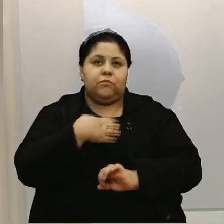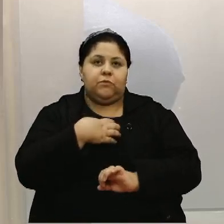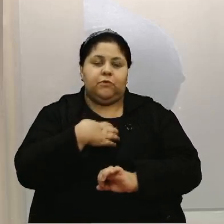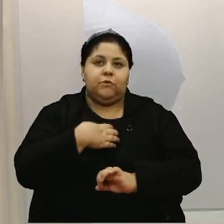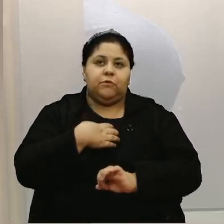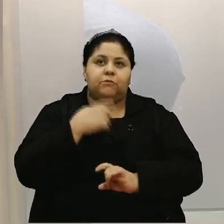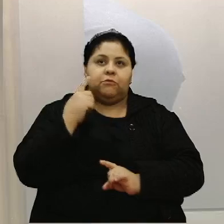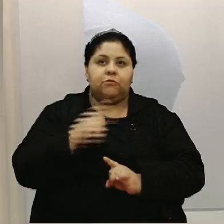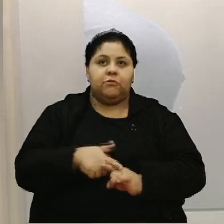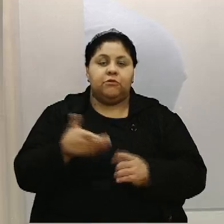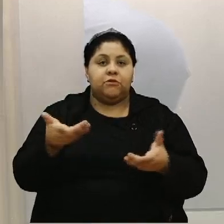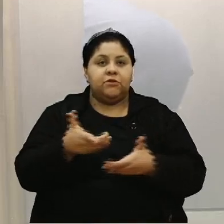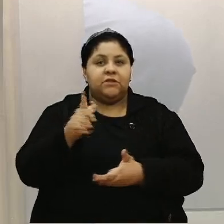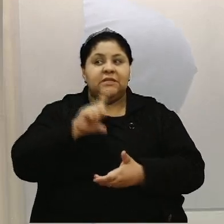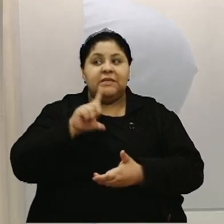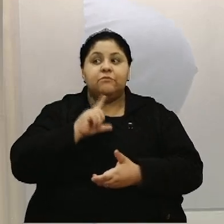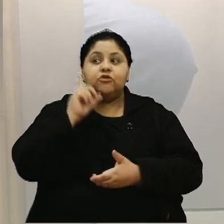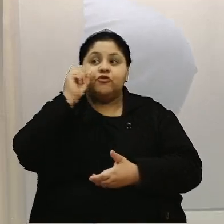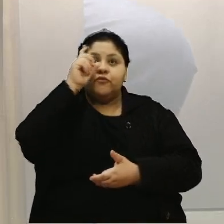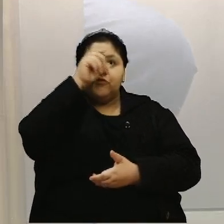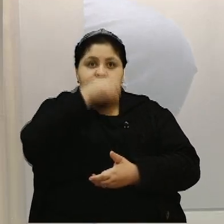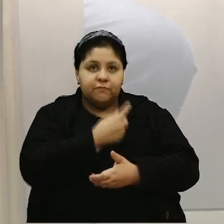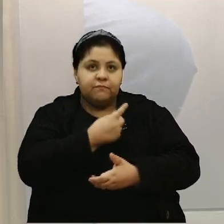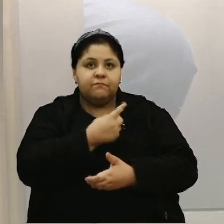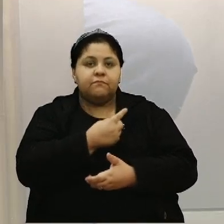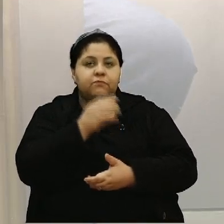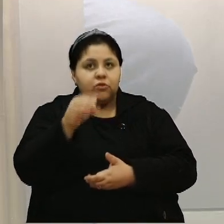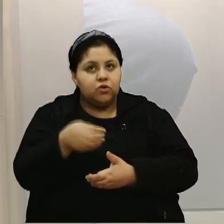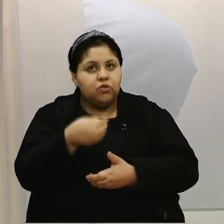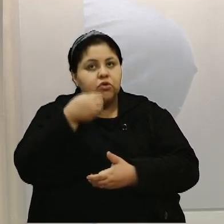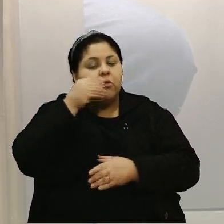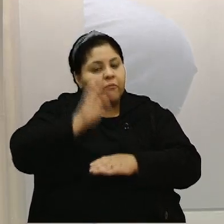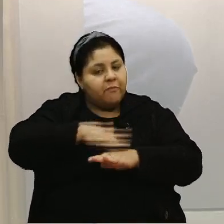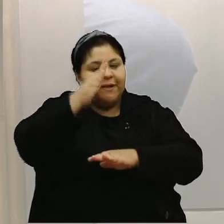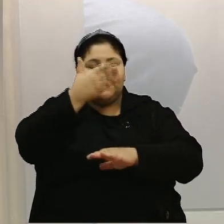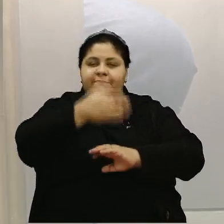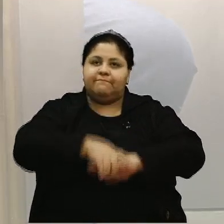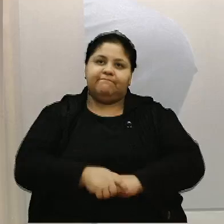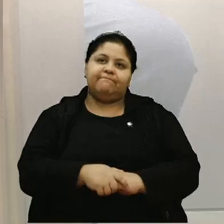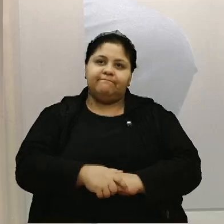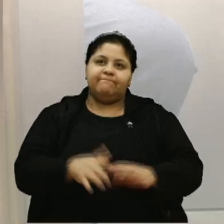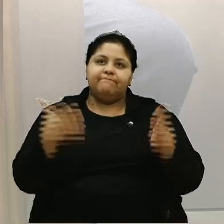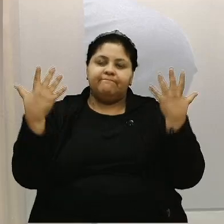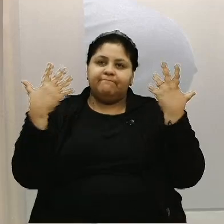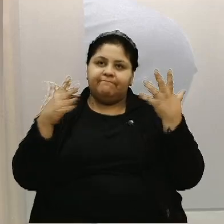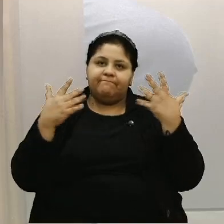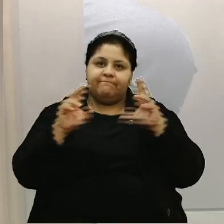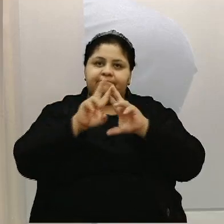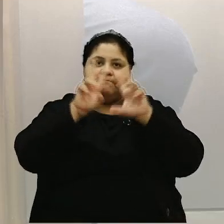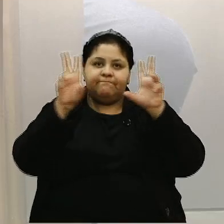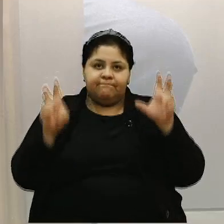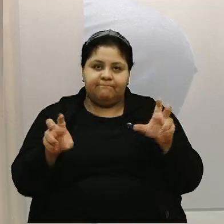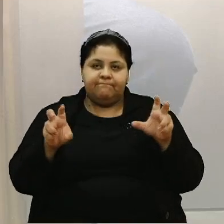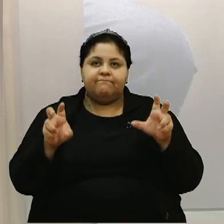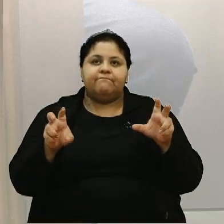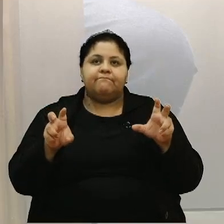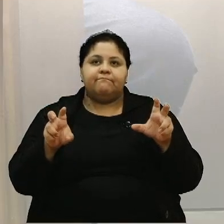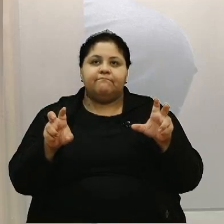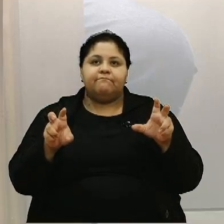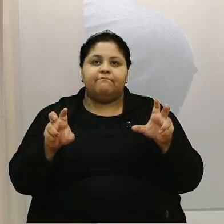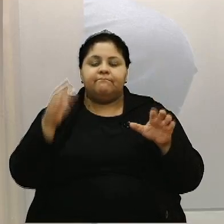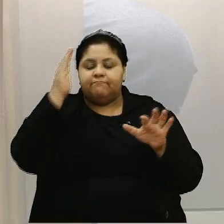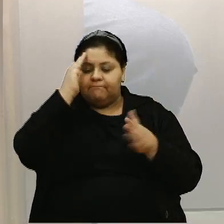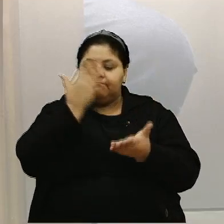senão já temos grandes dificuldades e com certeza teremos muito mais. Então, parabéns pelo tema e deve continuar